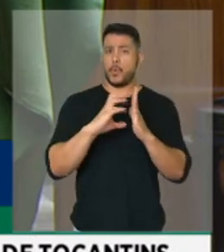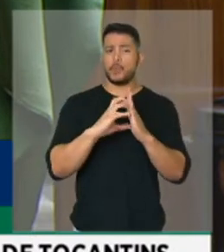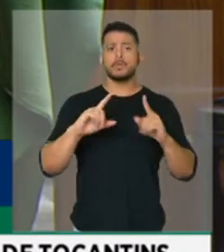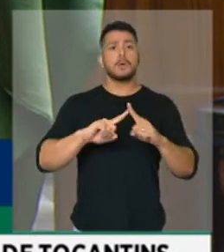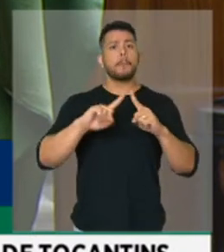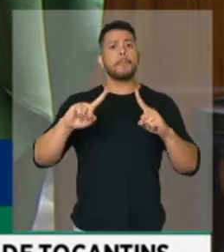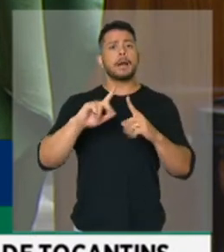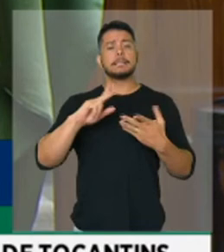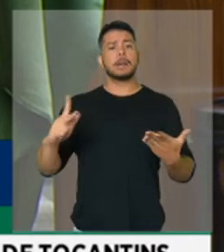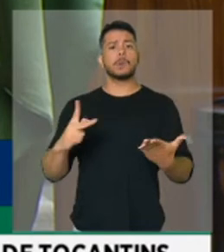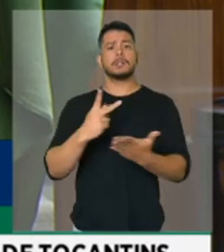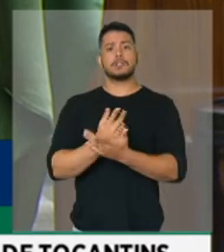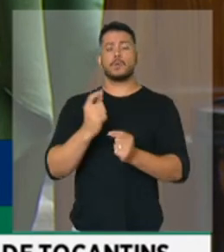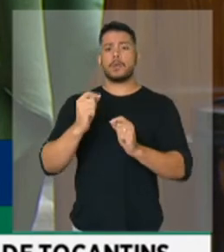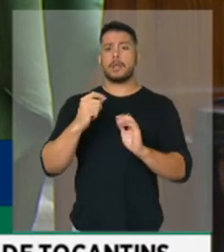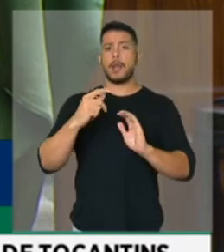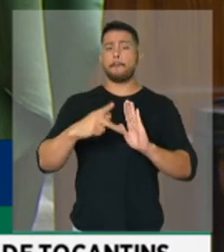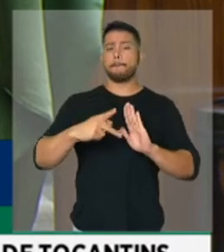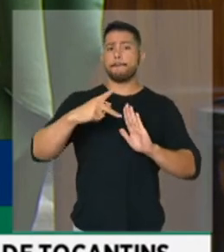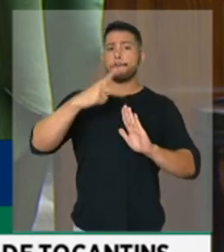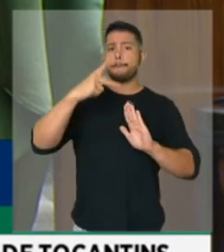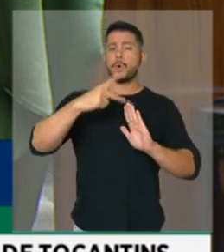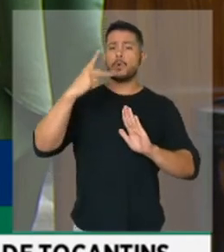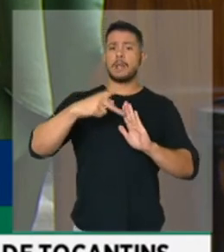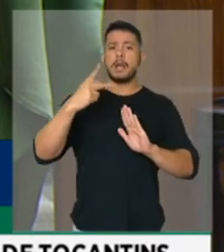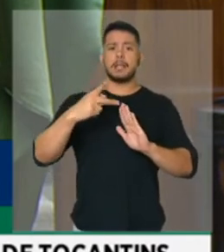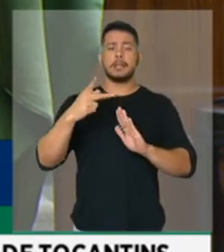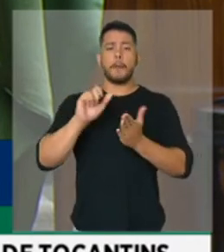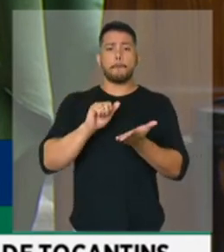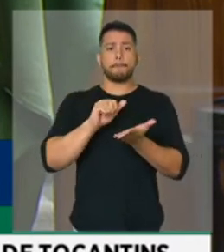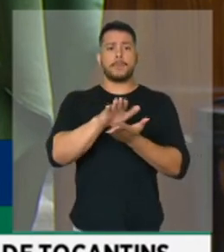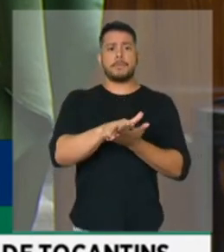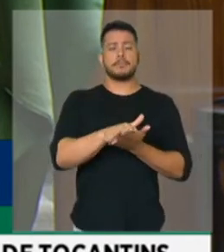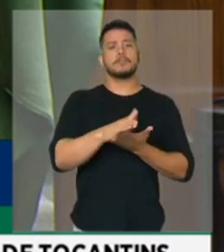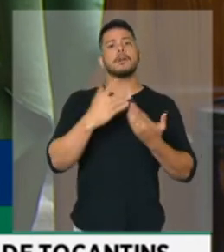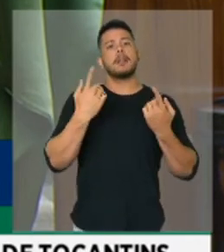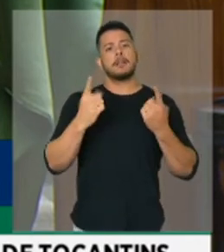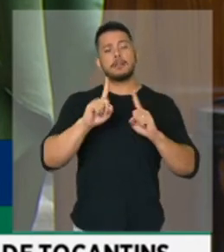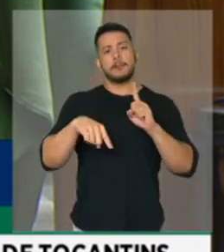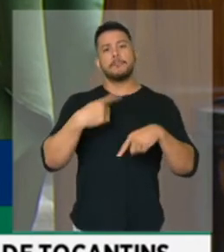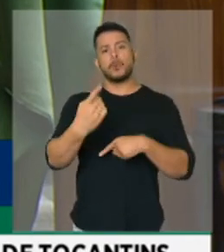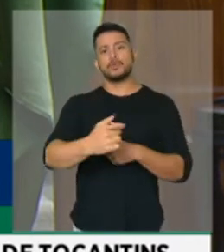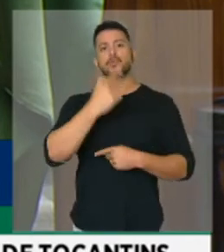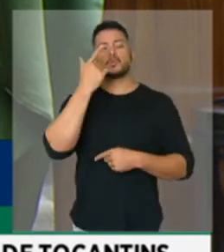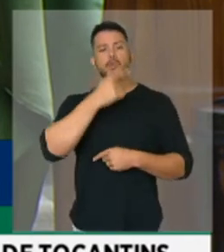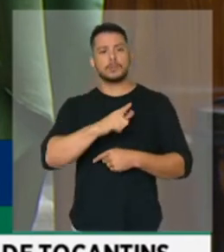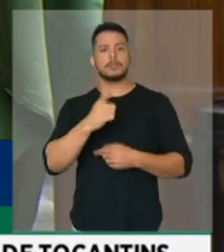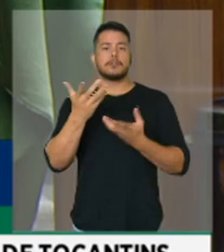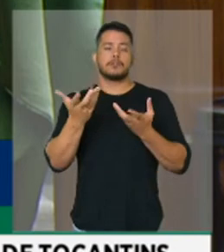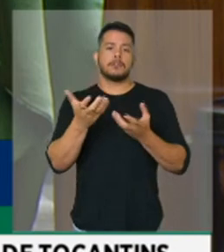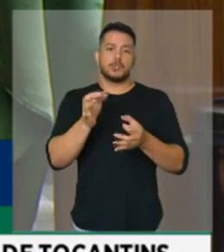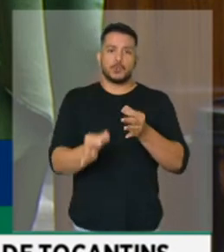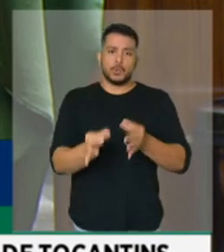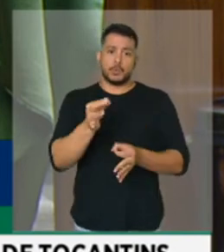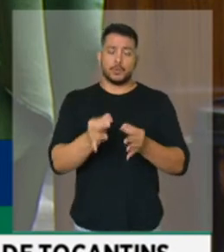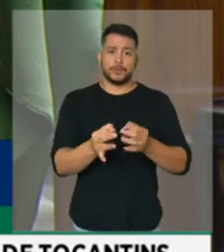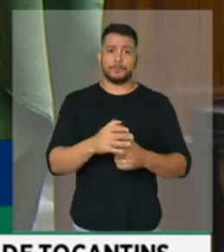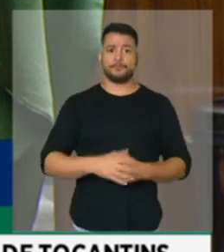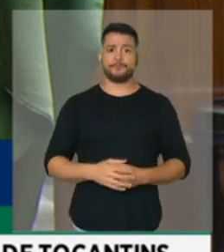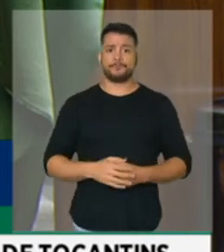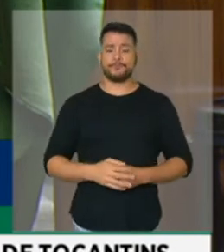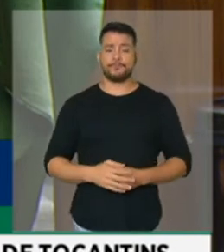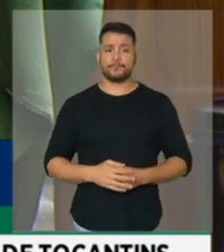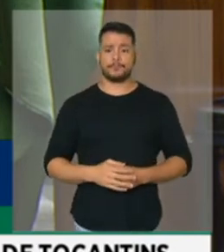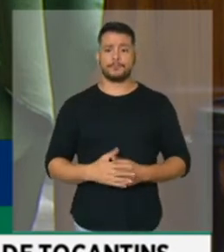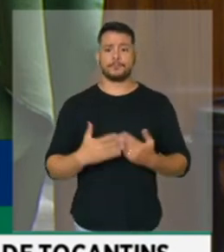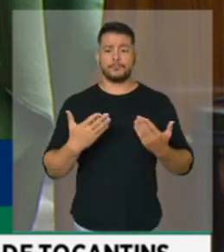portaria, iniciando aí um longo processo judicial em busca de justiça. No âmbito da presente comissão especial,